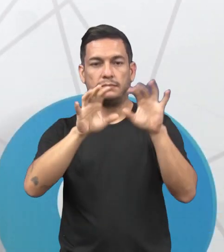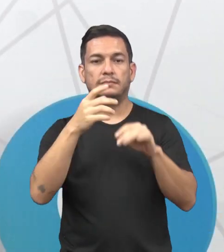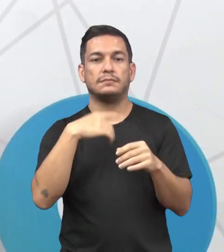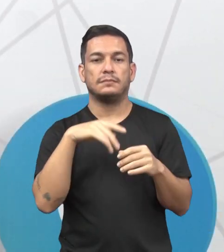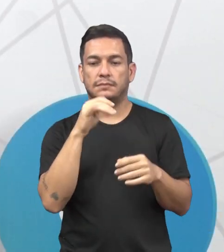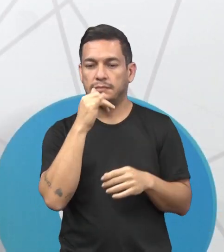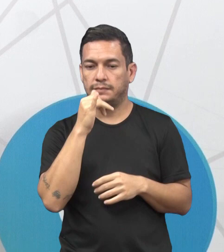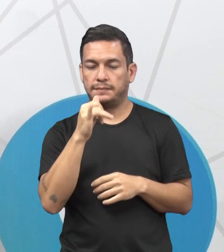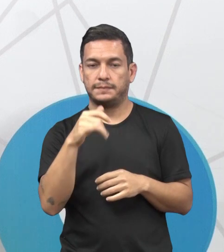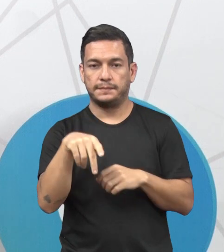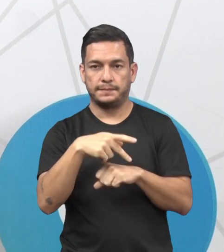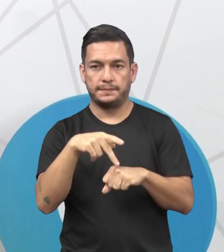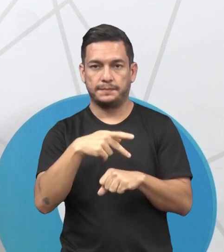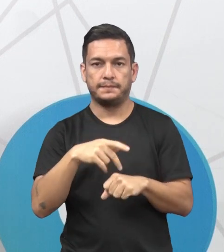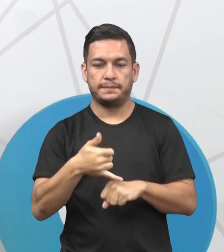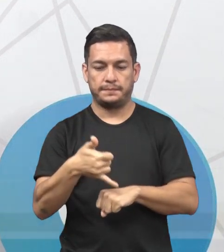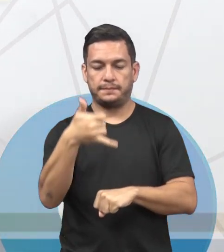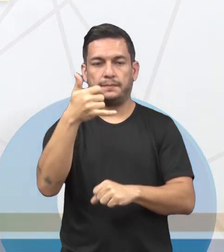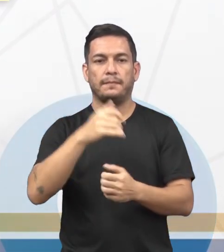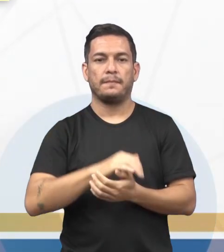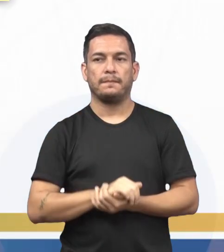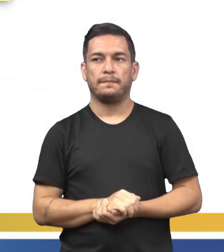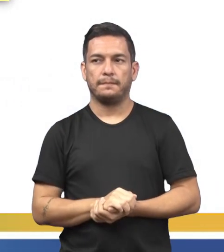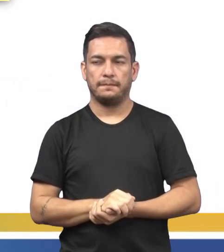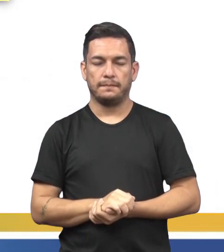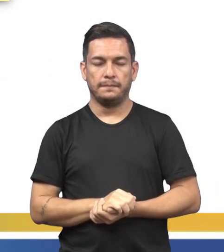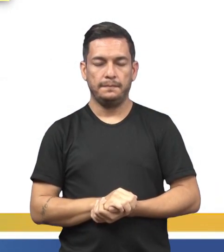correto? Vamos avançar então.